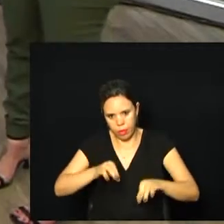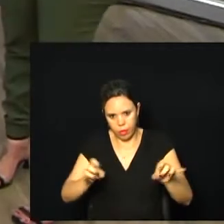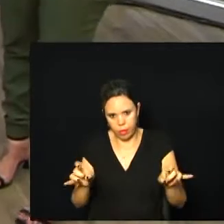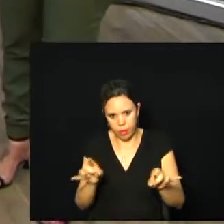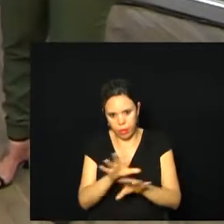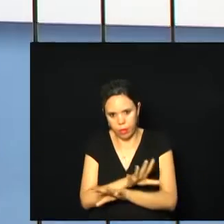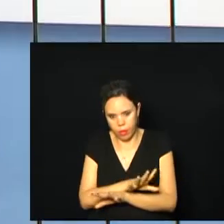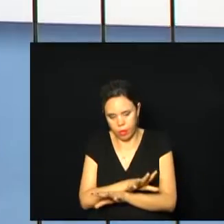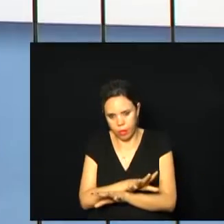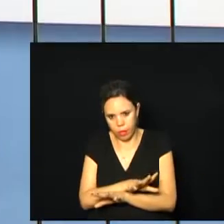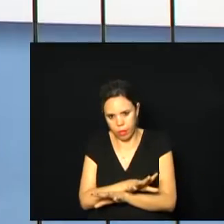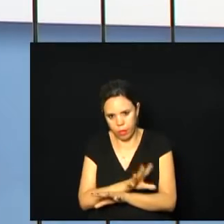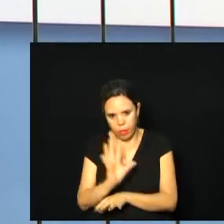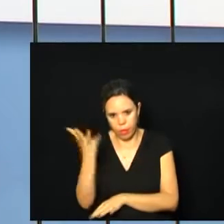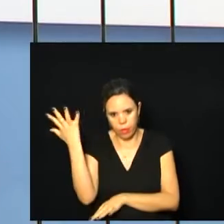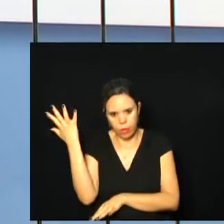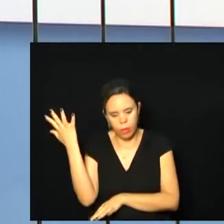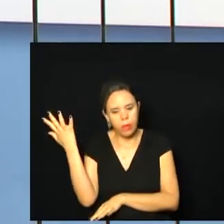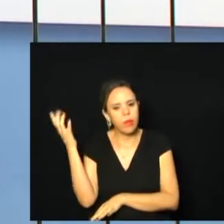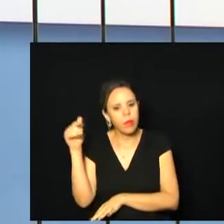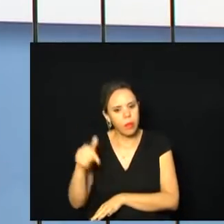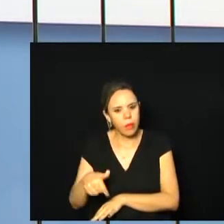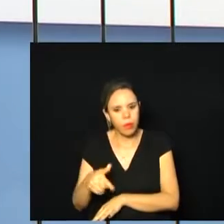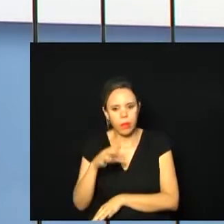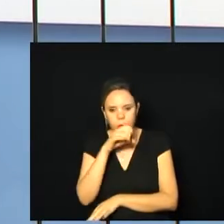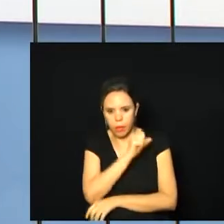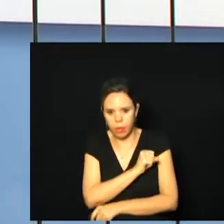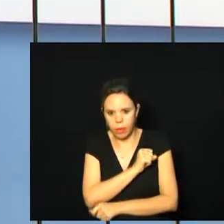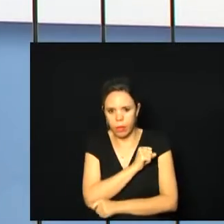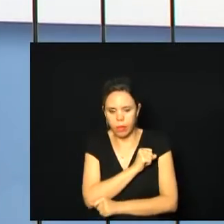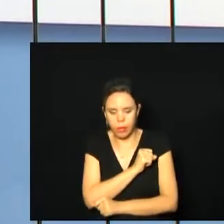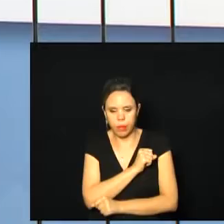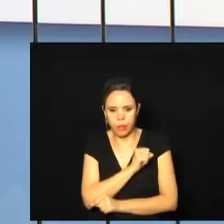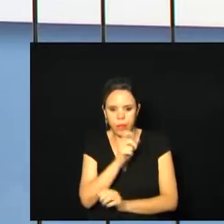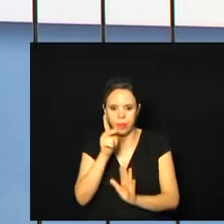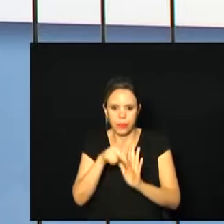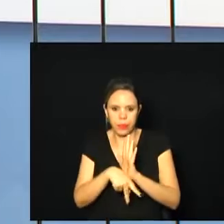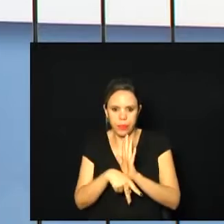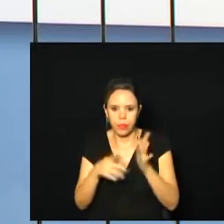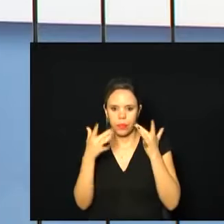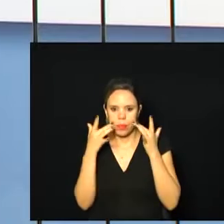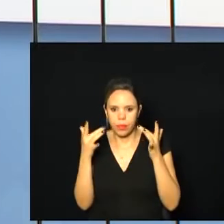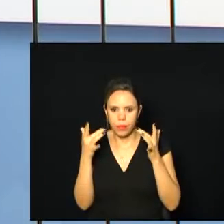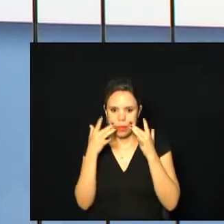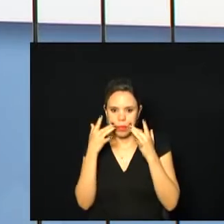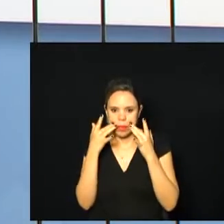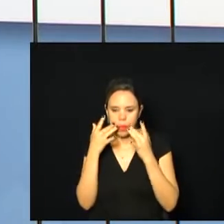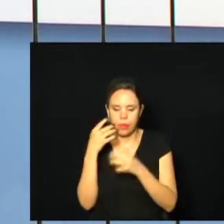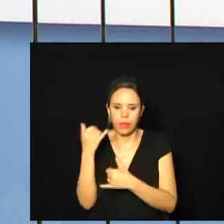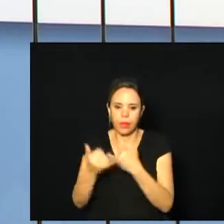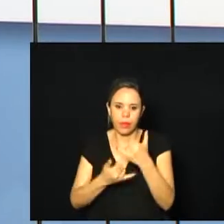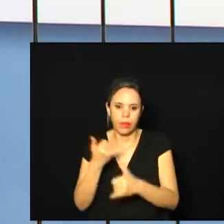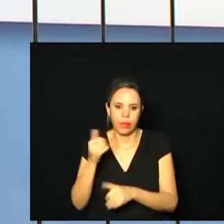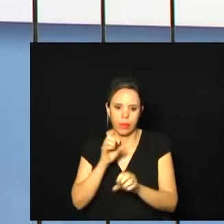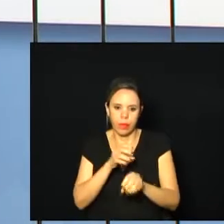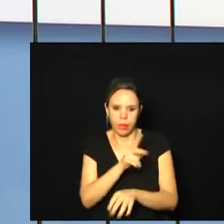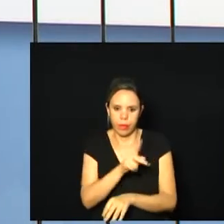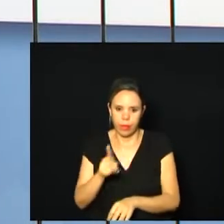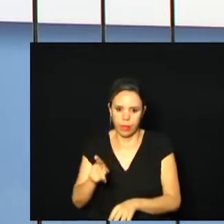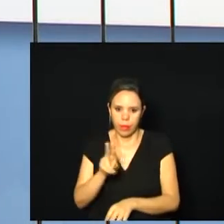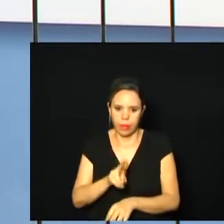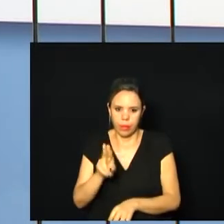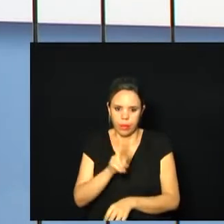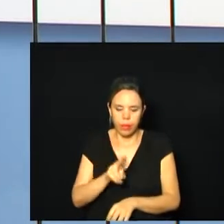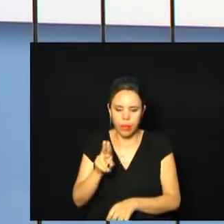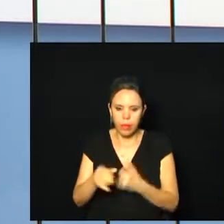encerramento, então, acontece neste sábado, o projeto Teatro de Fantoches com Educadores. Eles usam